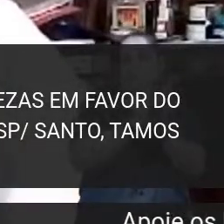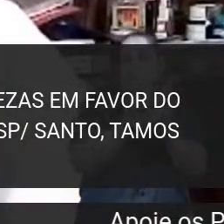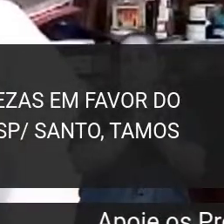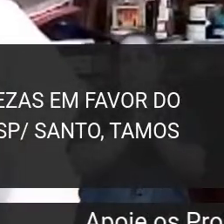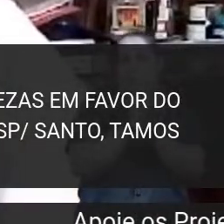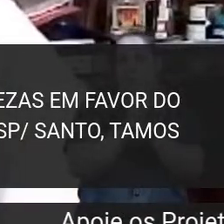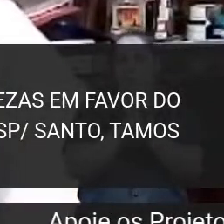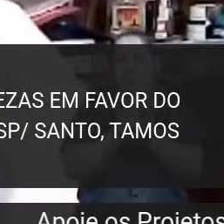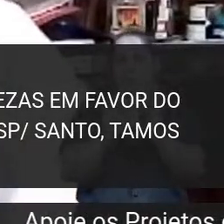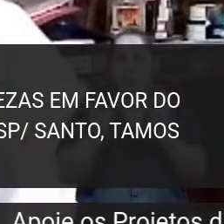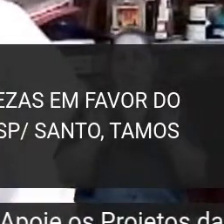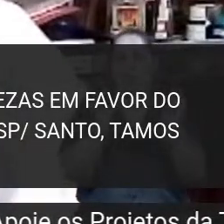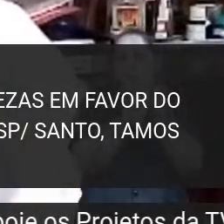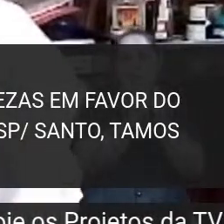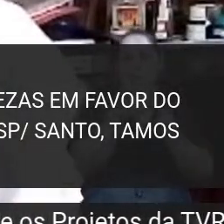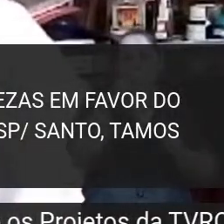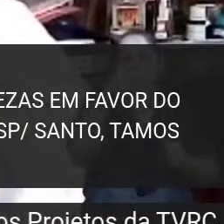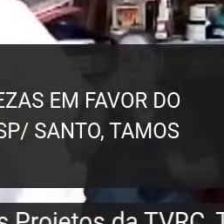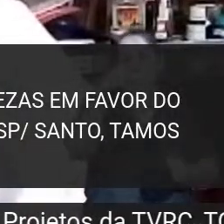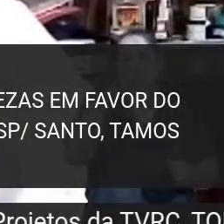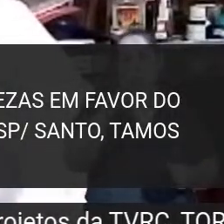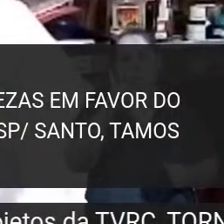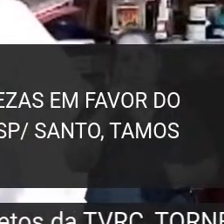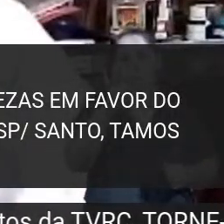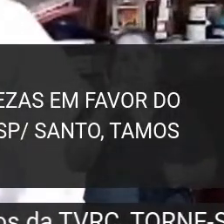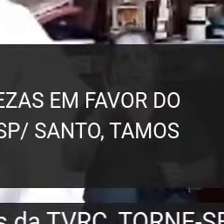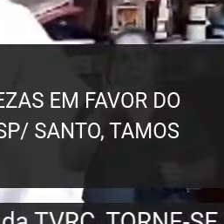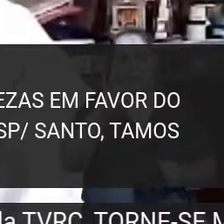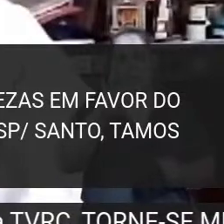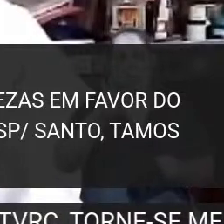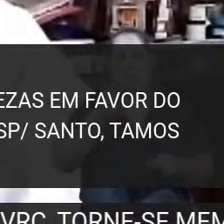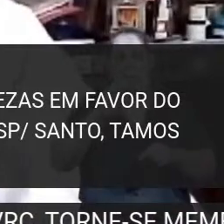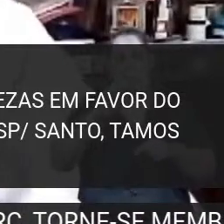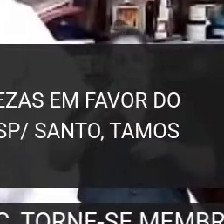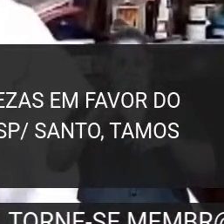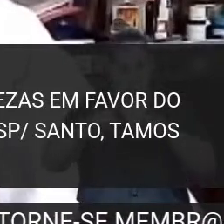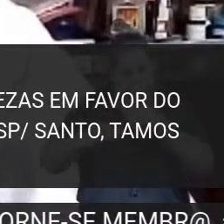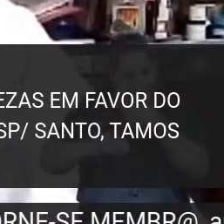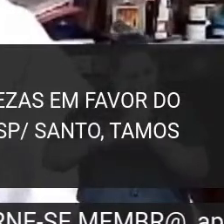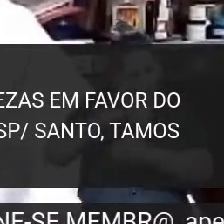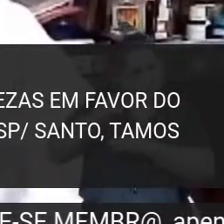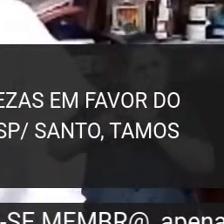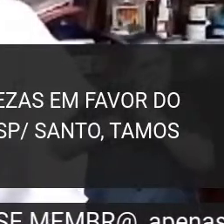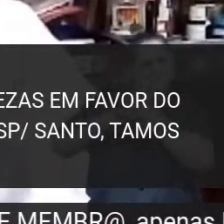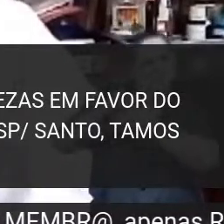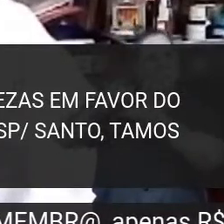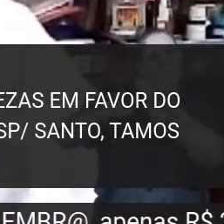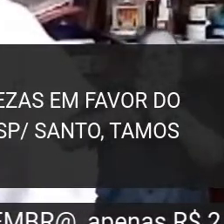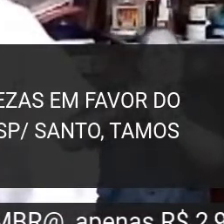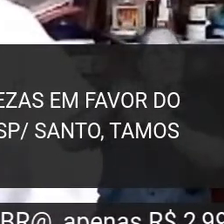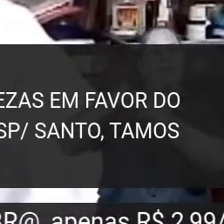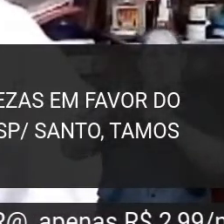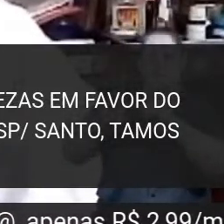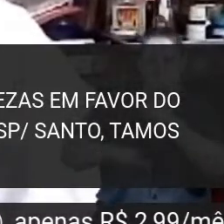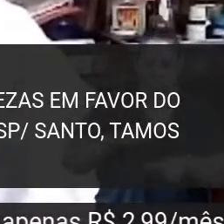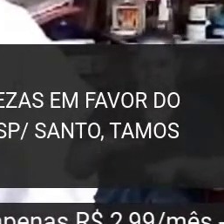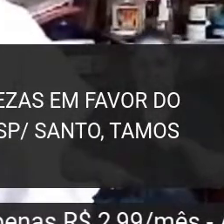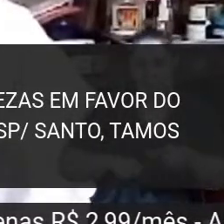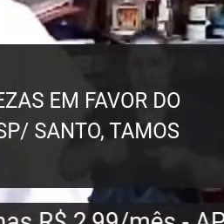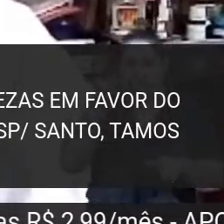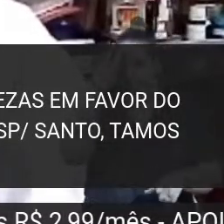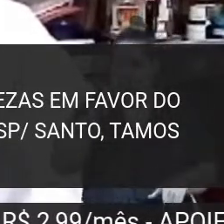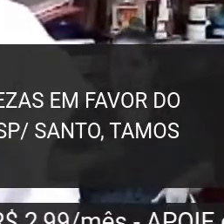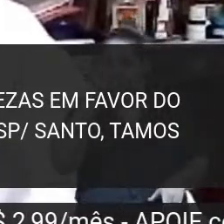sua chegada dentro do PT, ela passou por um processo, nem sei que você sabe de alguma